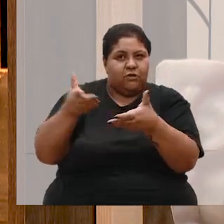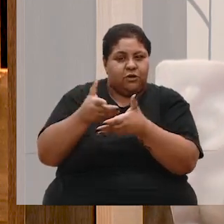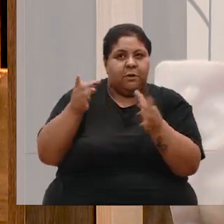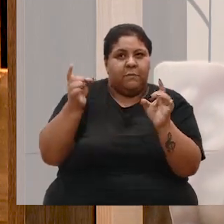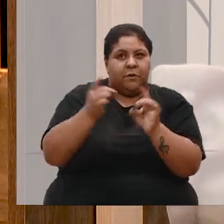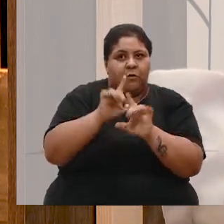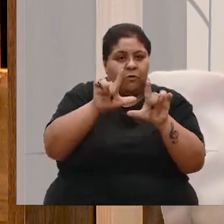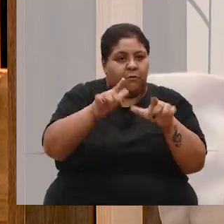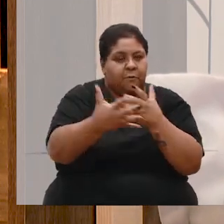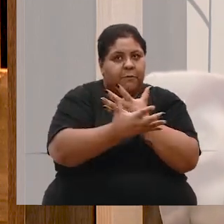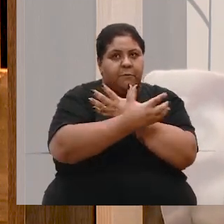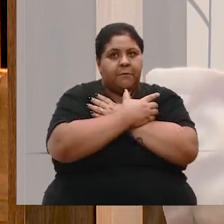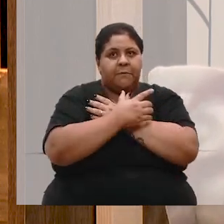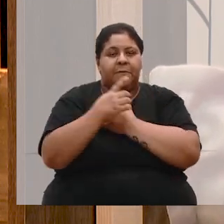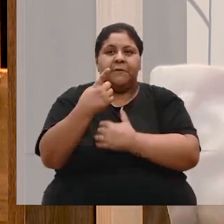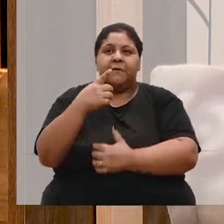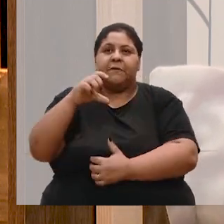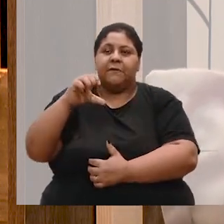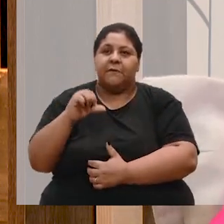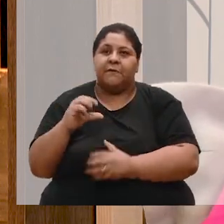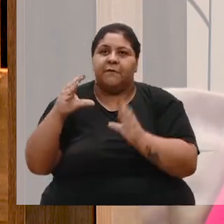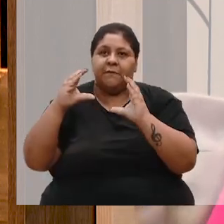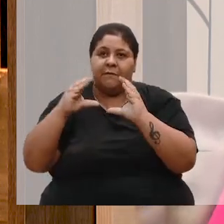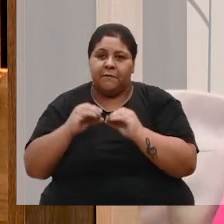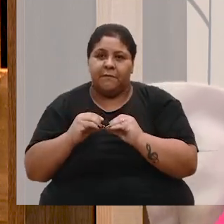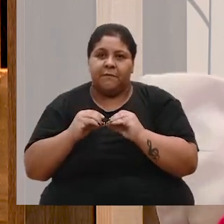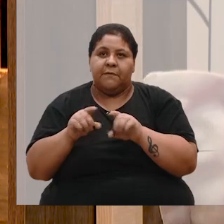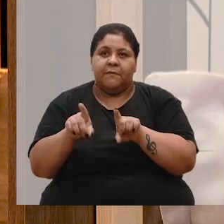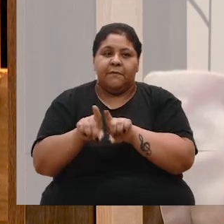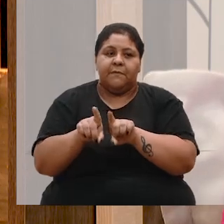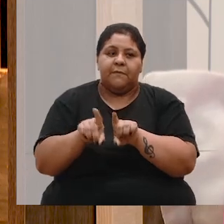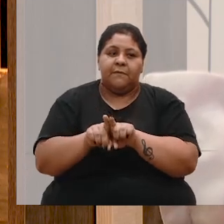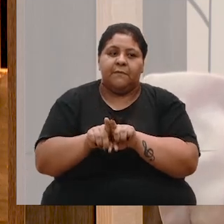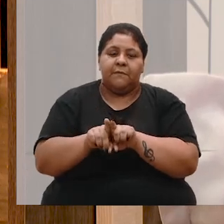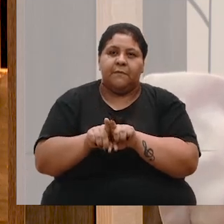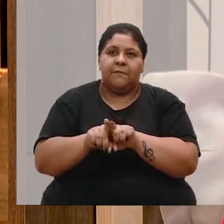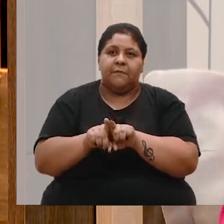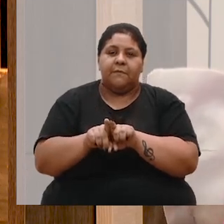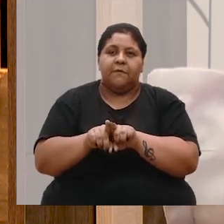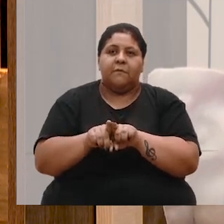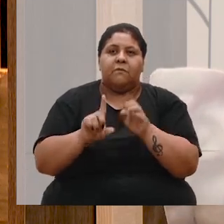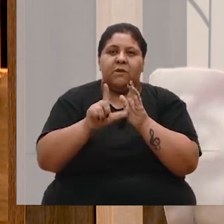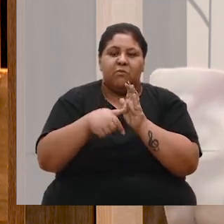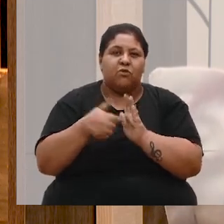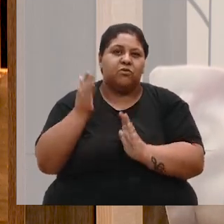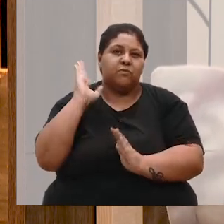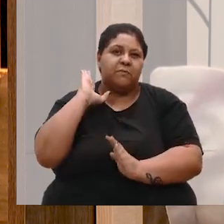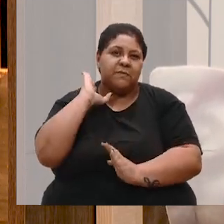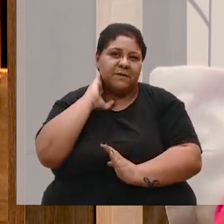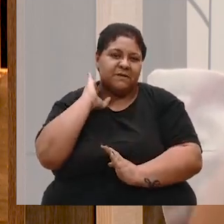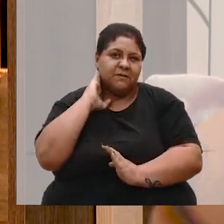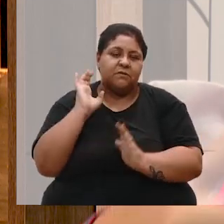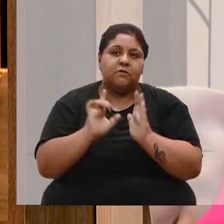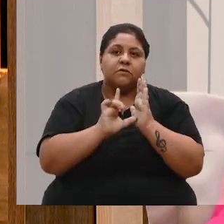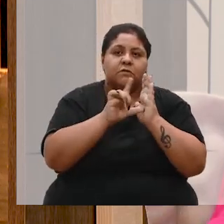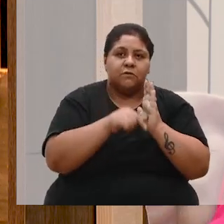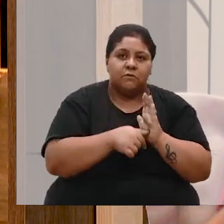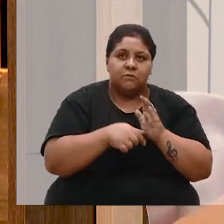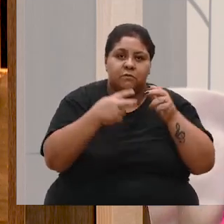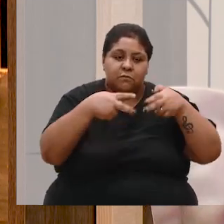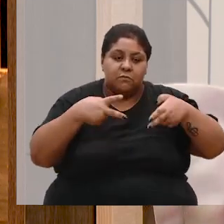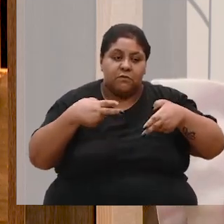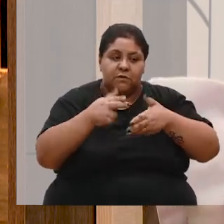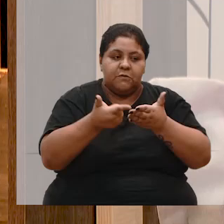vamos fazer às 19 horas o passamento do documentário, depois um bate-papo, né? E depois o lançamento do